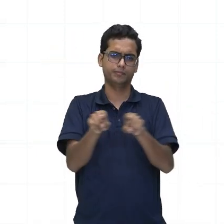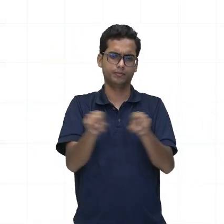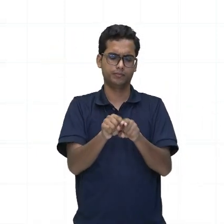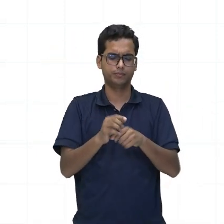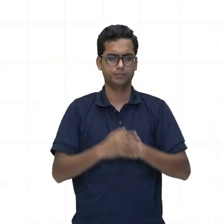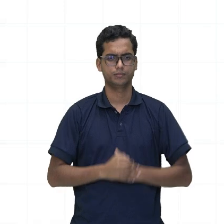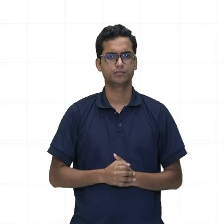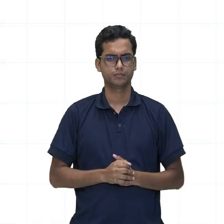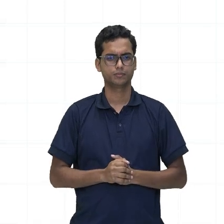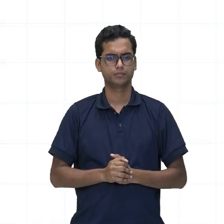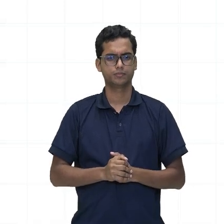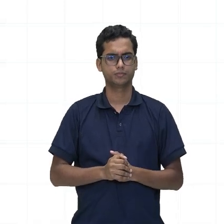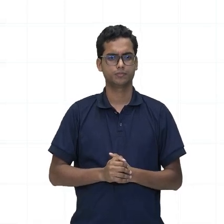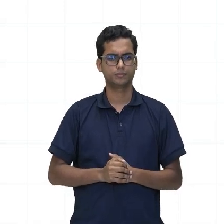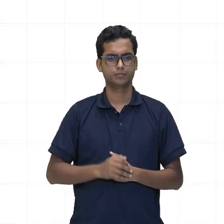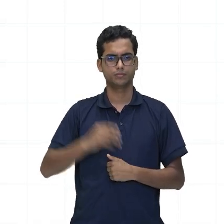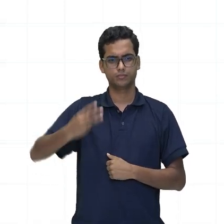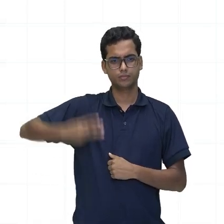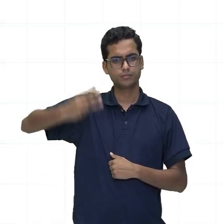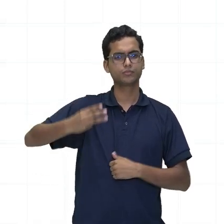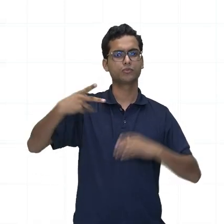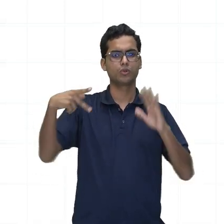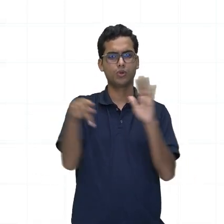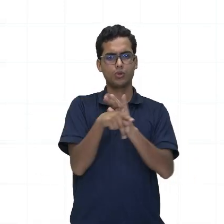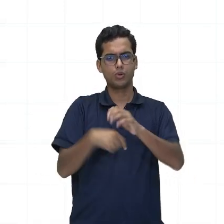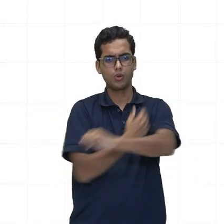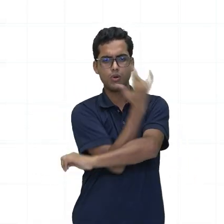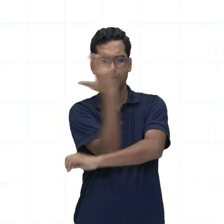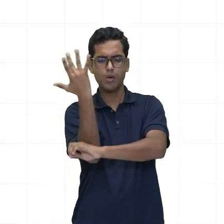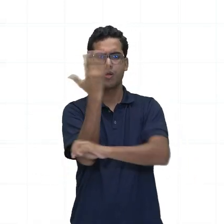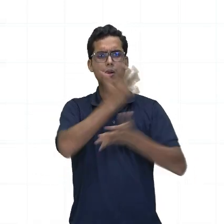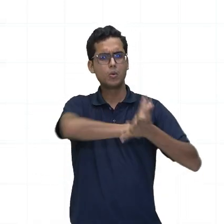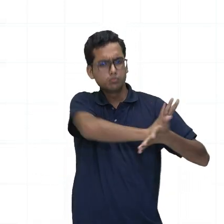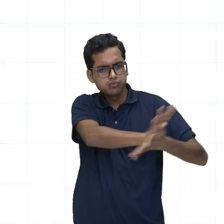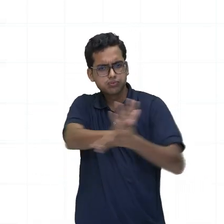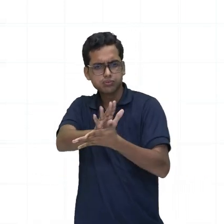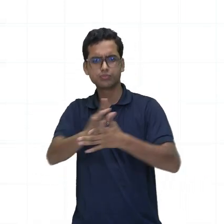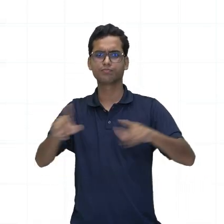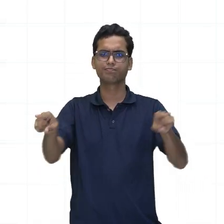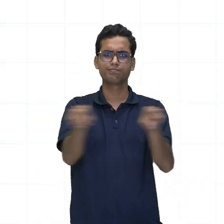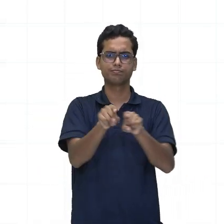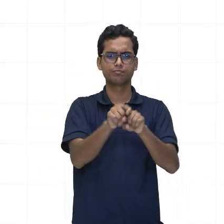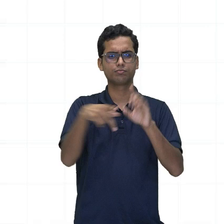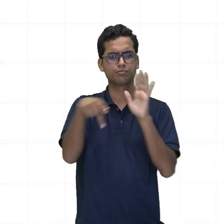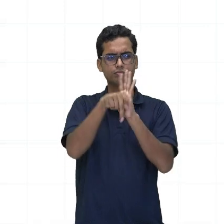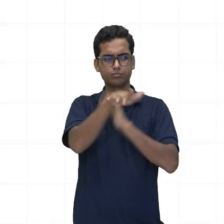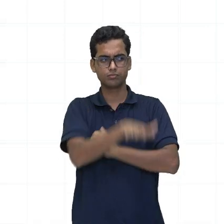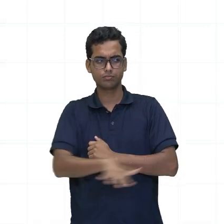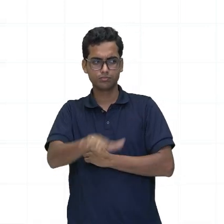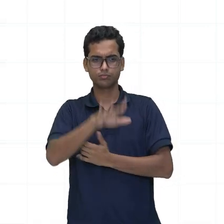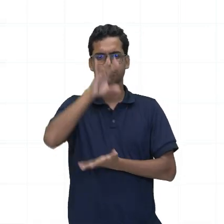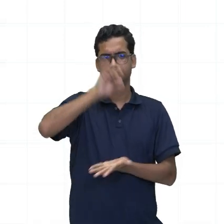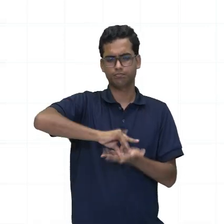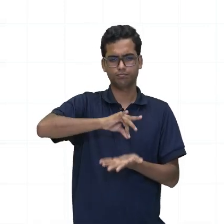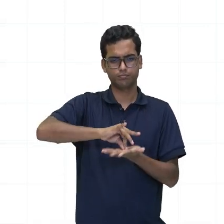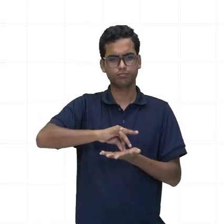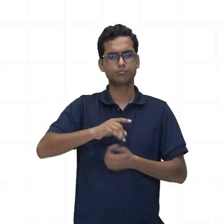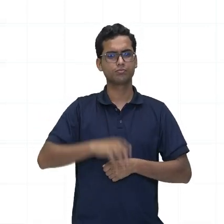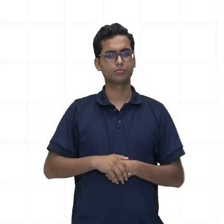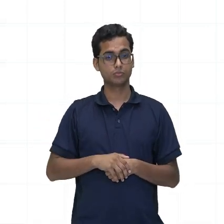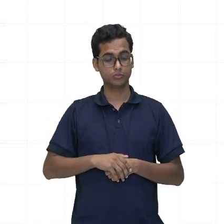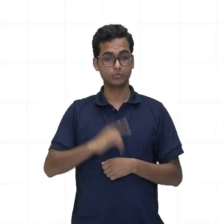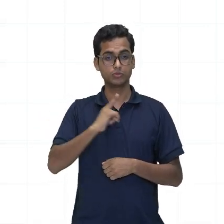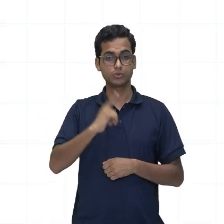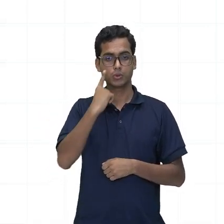abundância. O desmatamento e fragmentação florestal, né? Infelizmente, quando a gente desmata, a gente deixa ali um fragmento